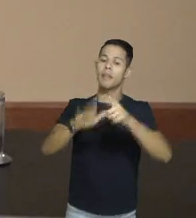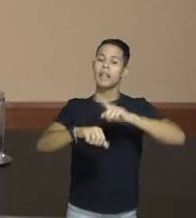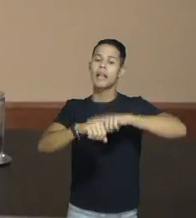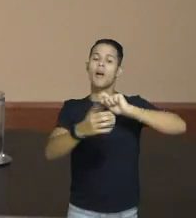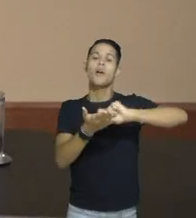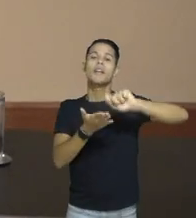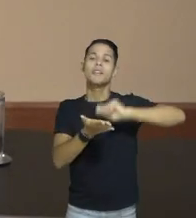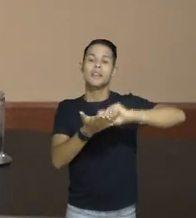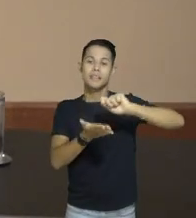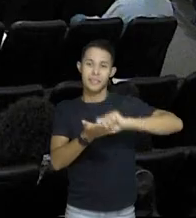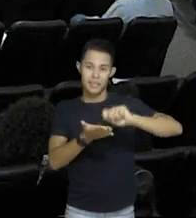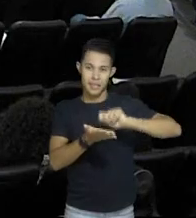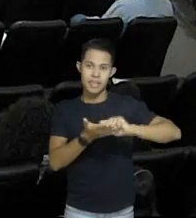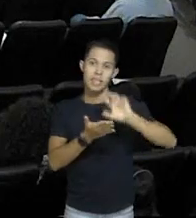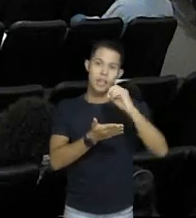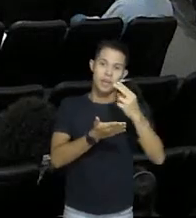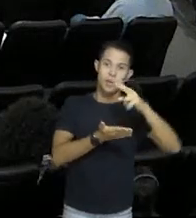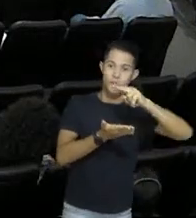leitura.